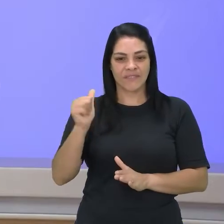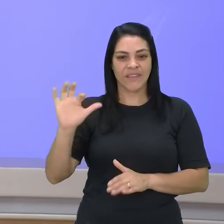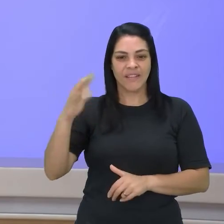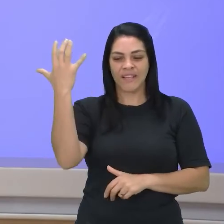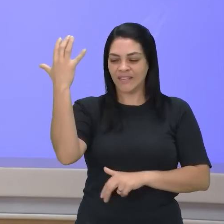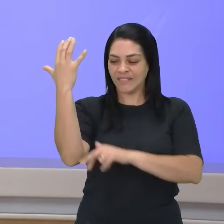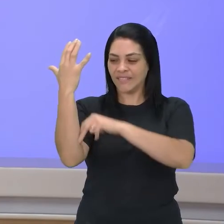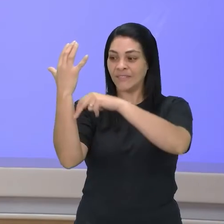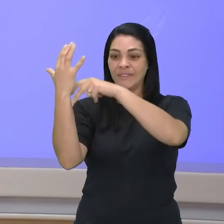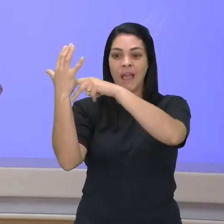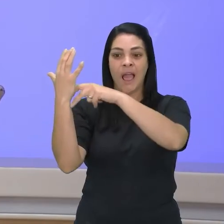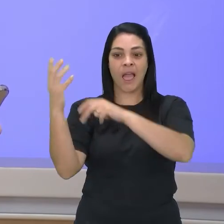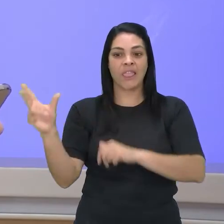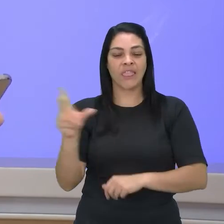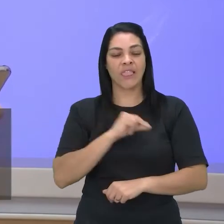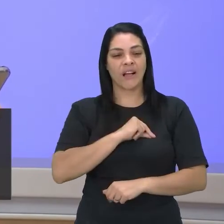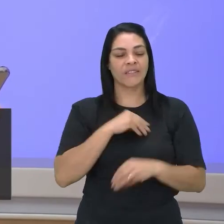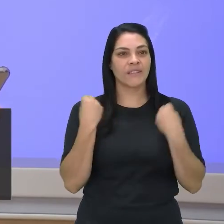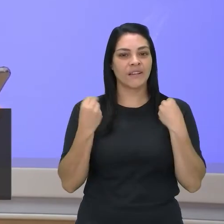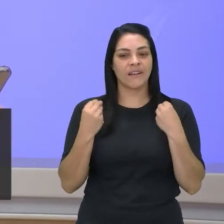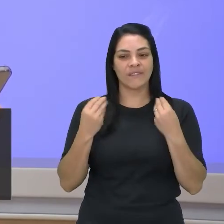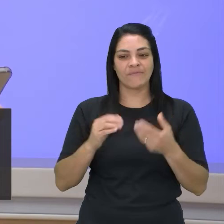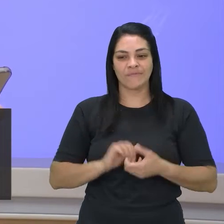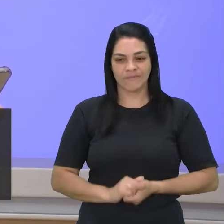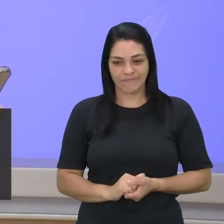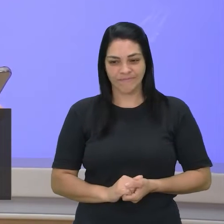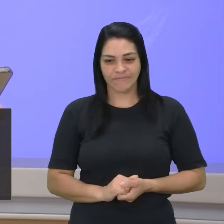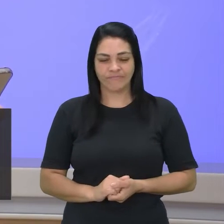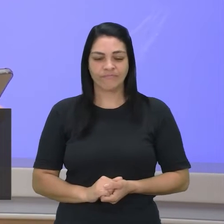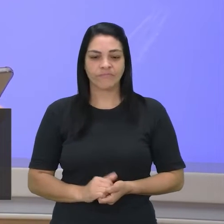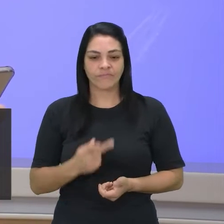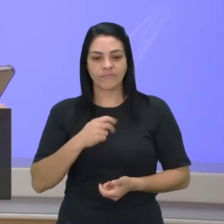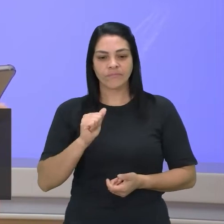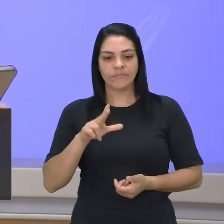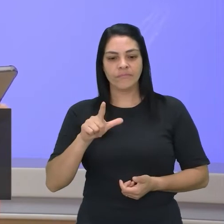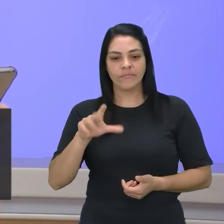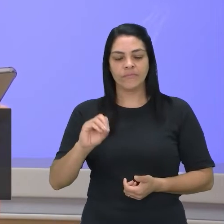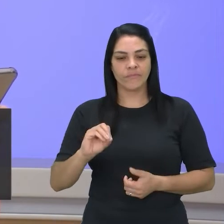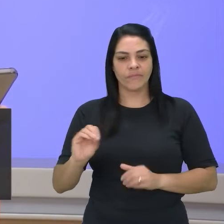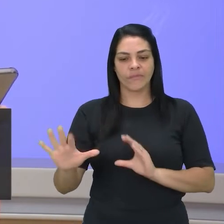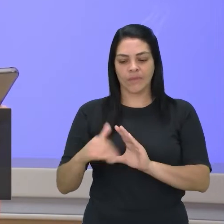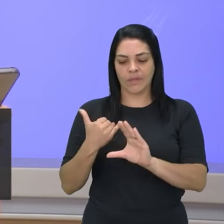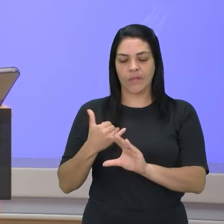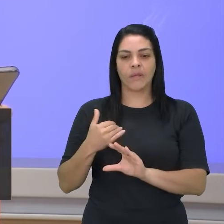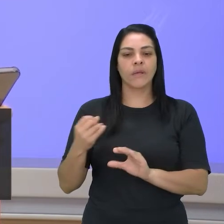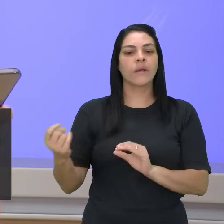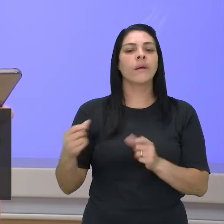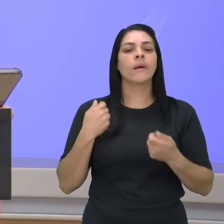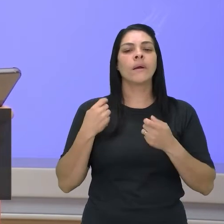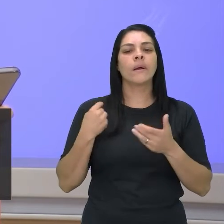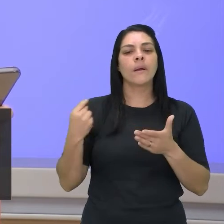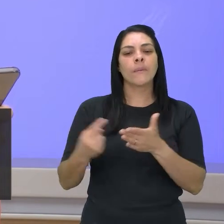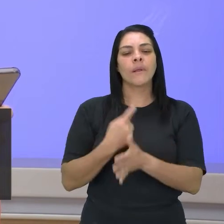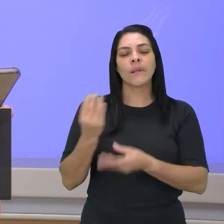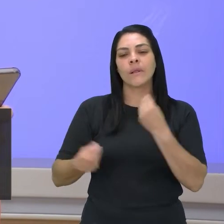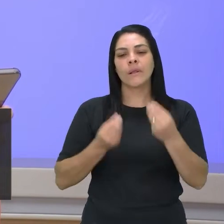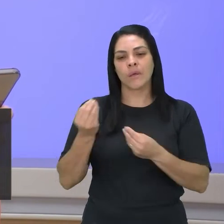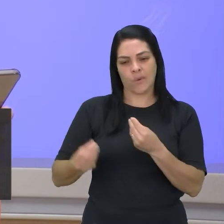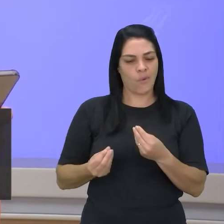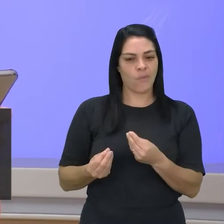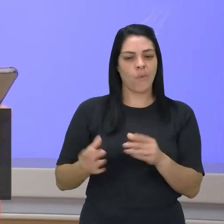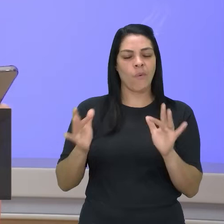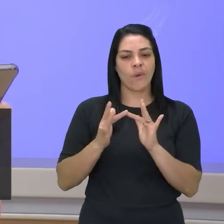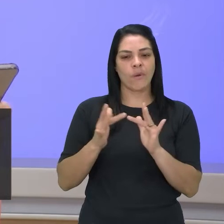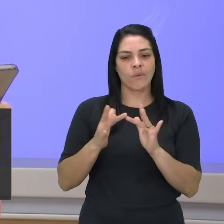tem uma pergunta aqui no chat. Tá. O Paulo está perguntando aqui para você como entrar em contato com a ONG para estabelecer